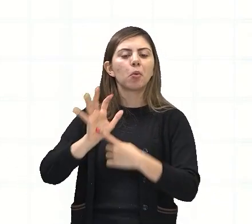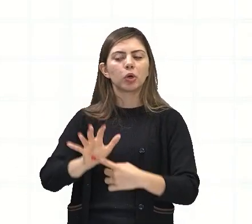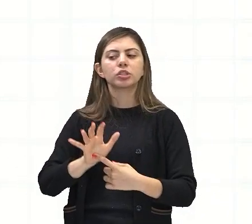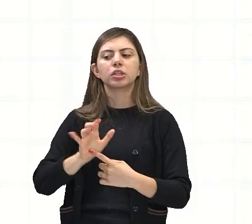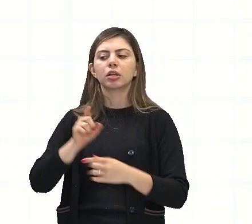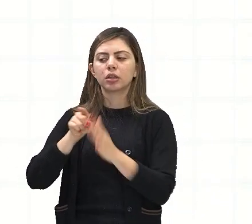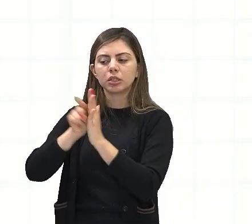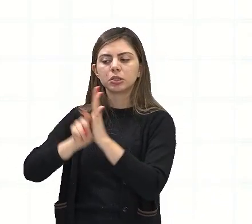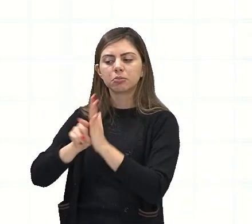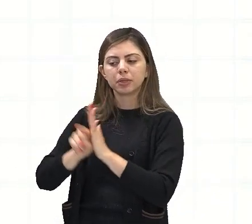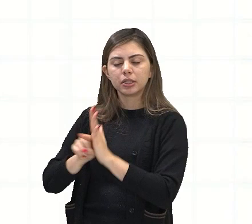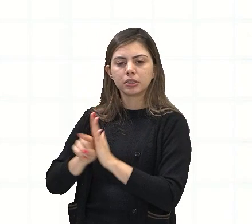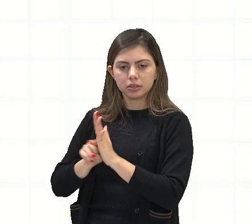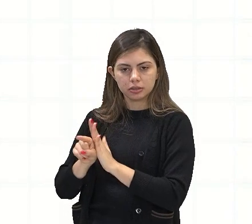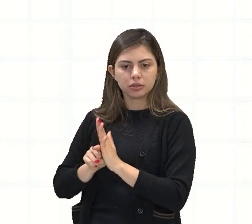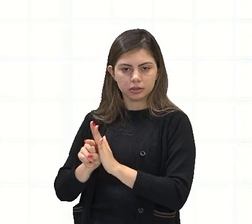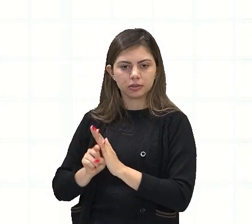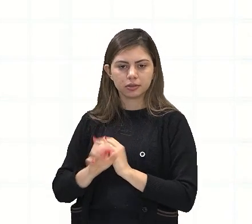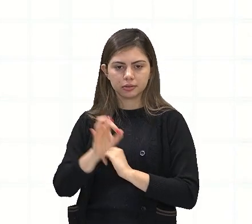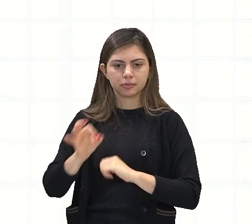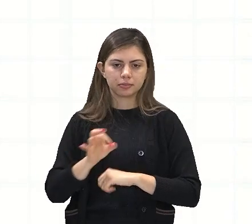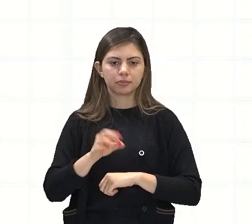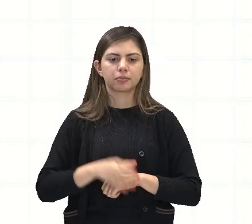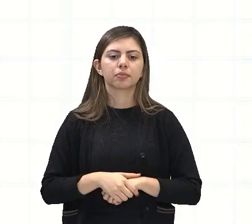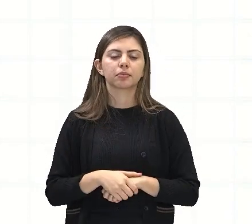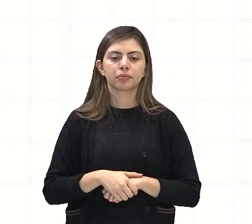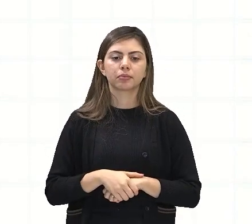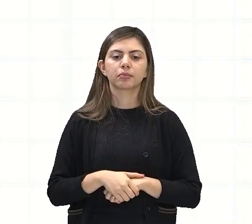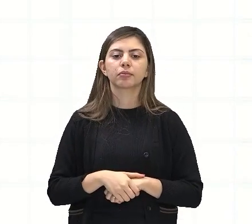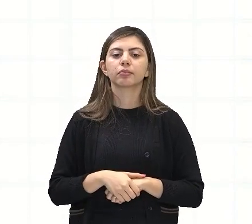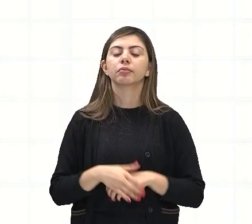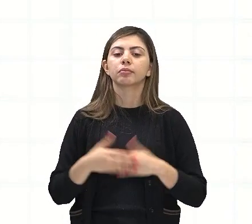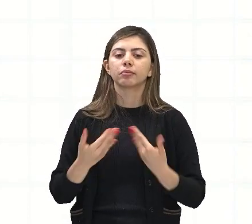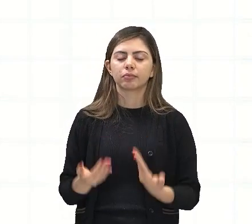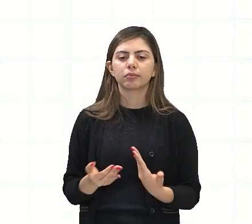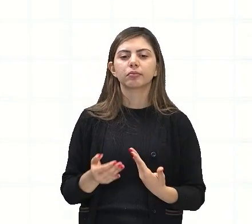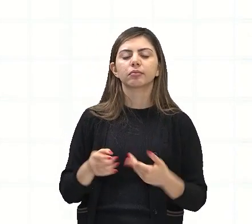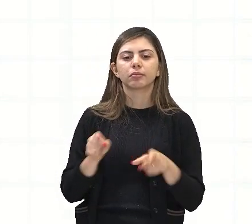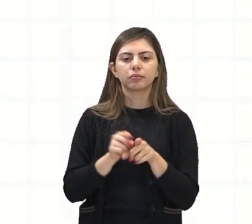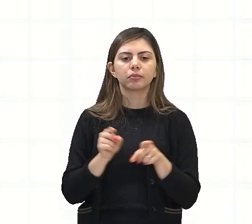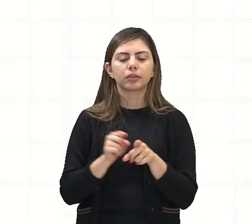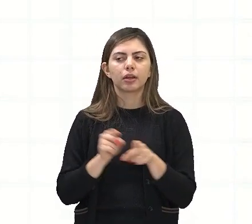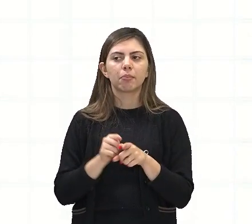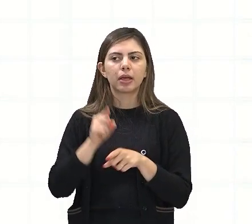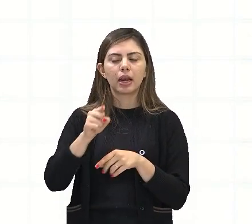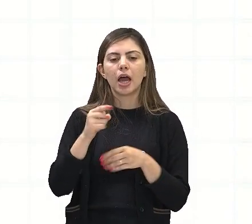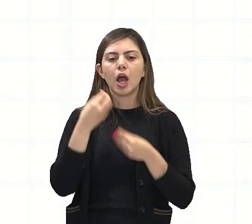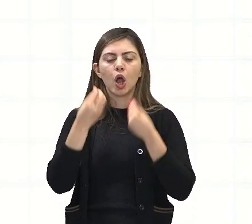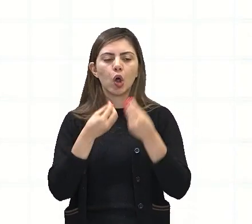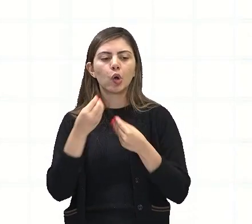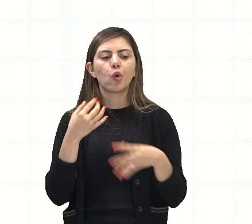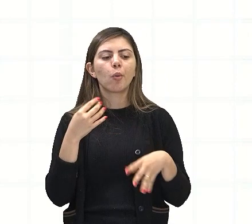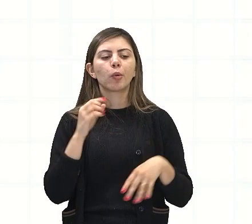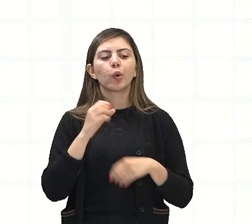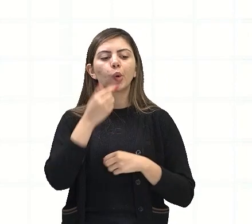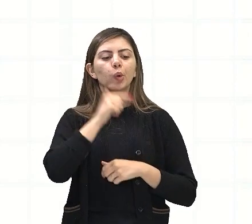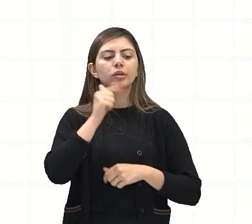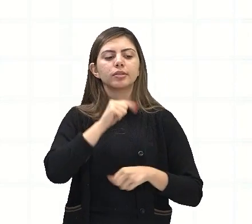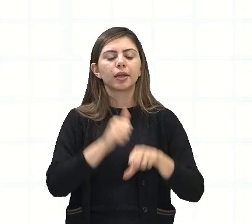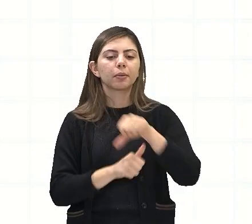as razões, fundamentando, não é? E a resolução desses questionamentos. E, por fim, você